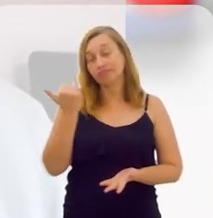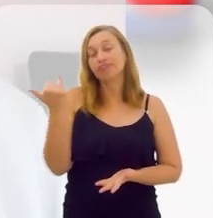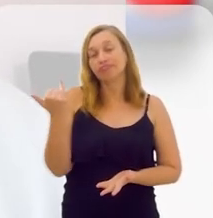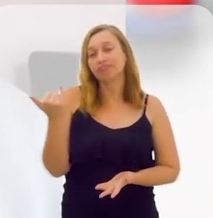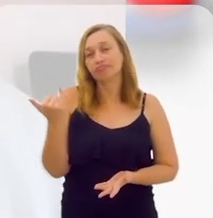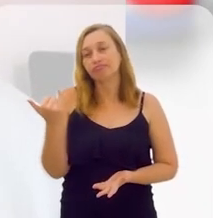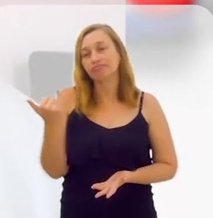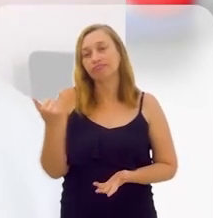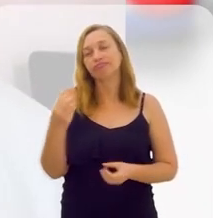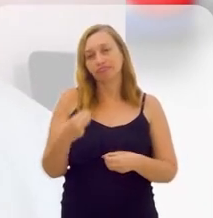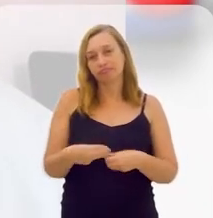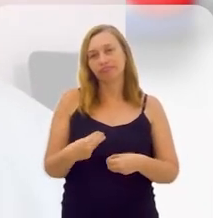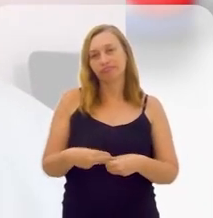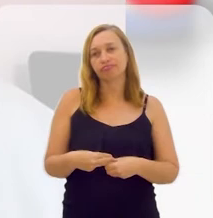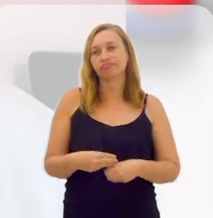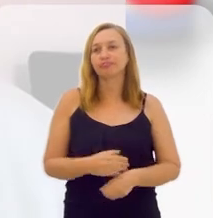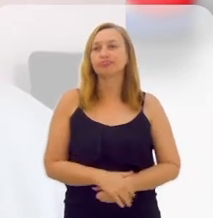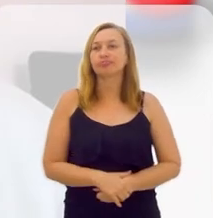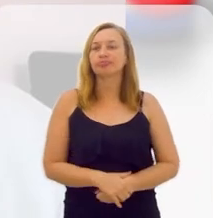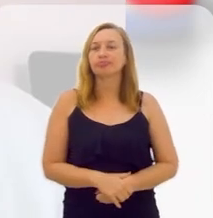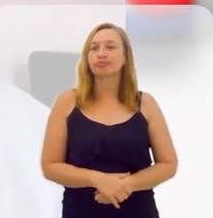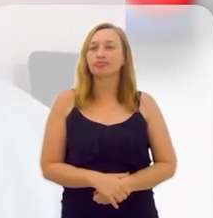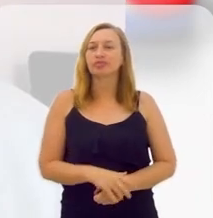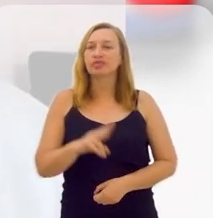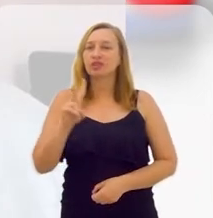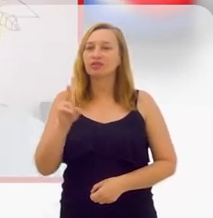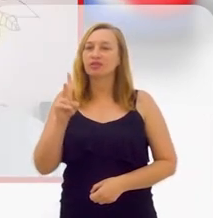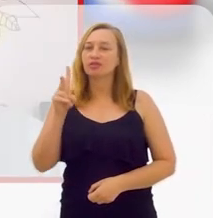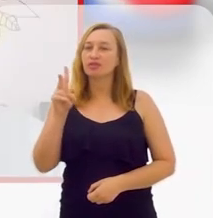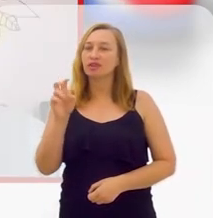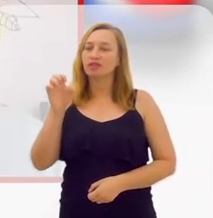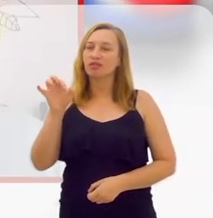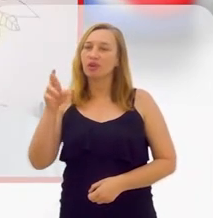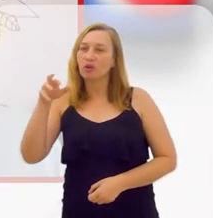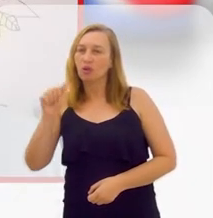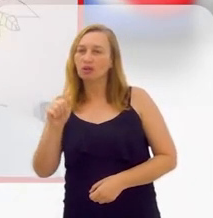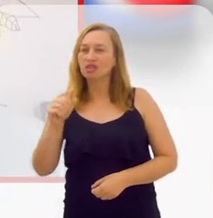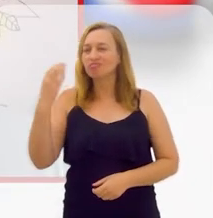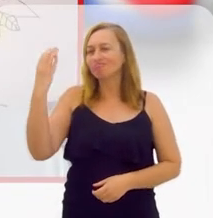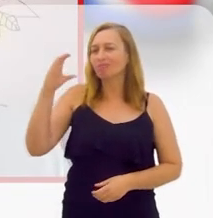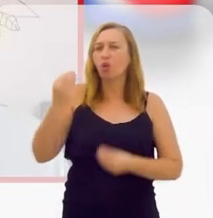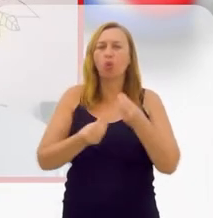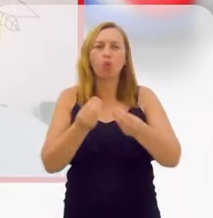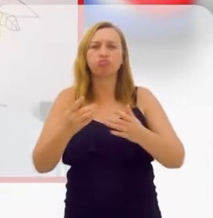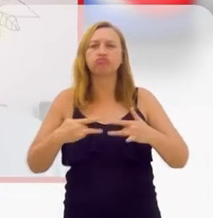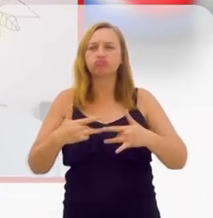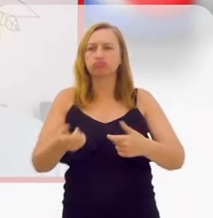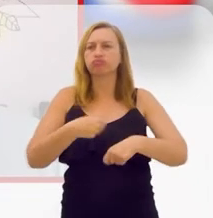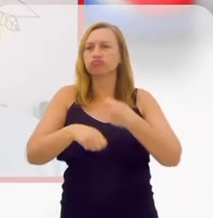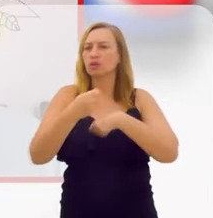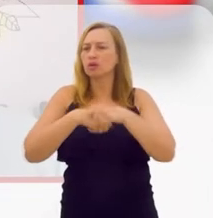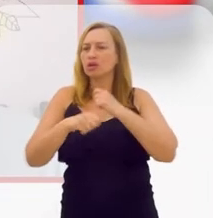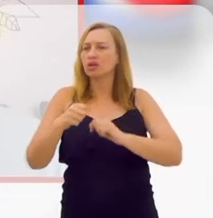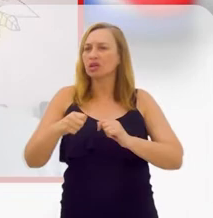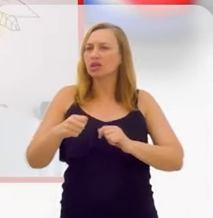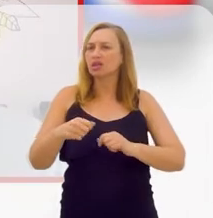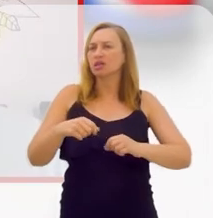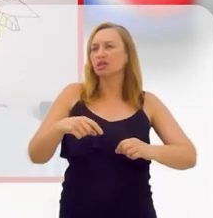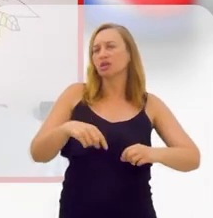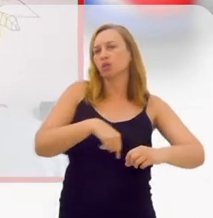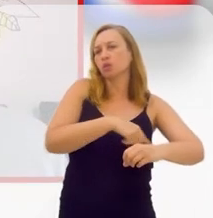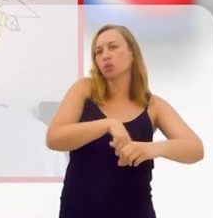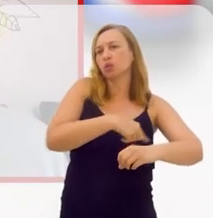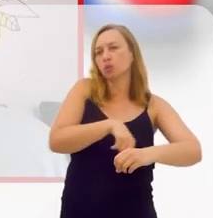muito importante para o município, entendeu? E Verônica, em Niterói, né, como que a economia solidária e a